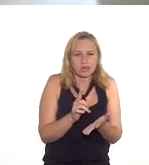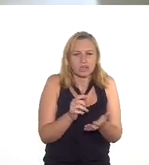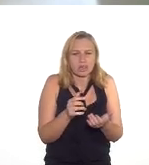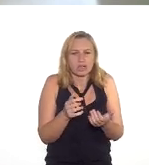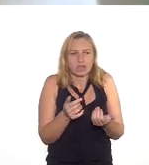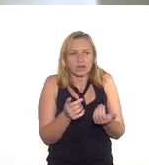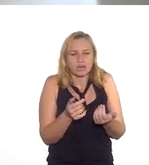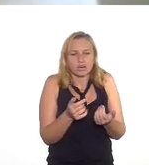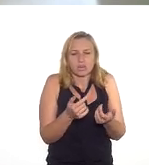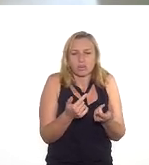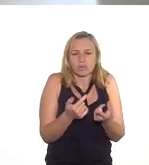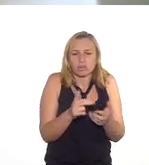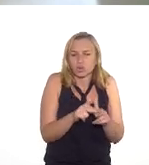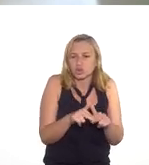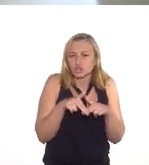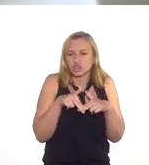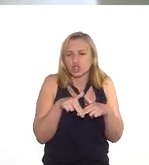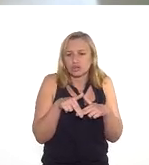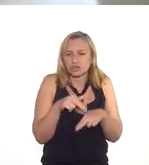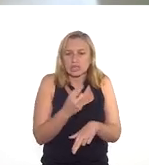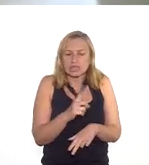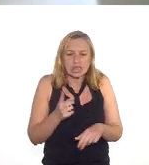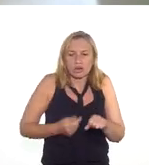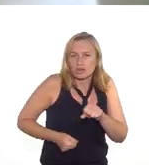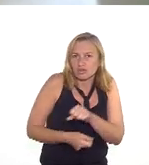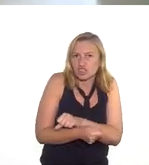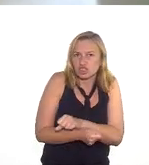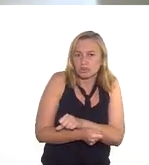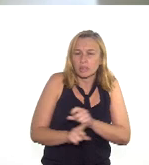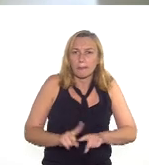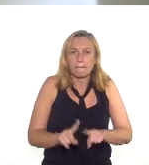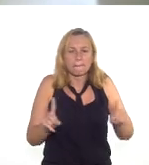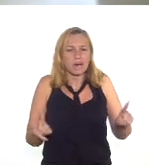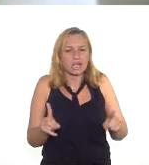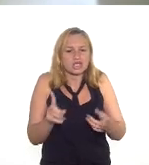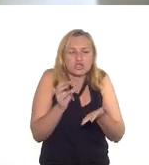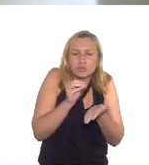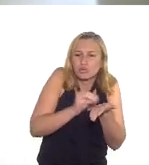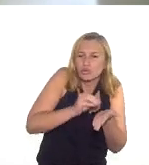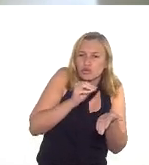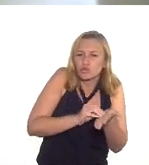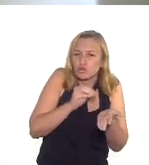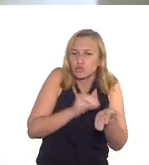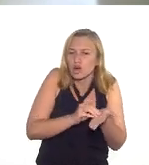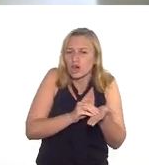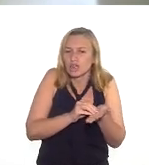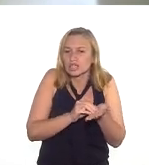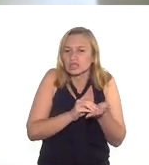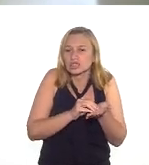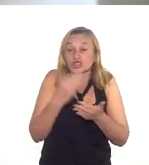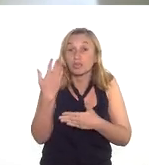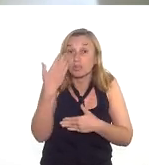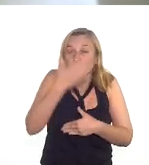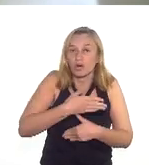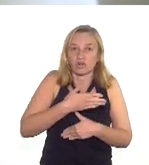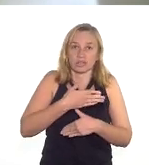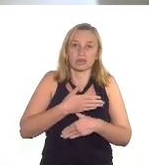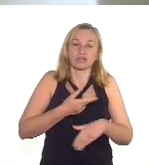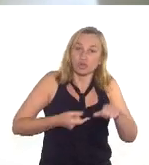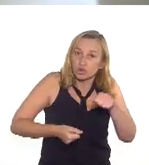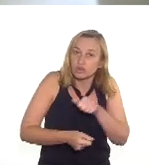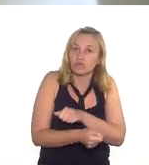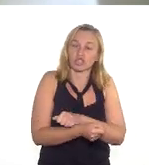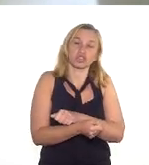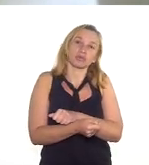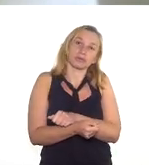por conta de não investimento, mas por falta de comprovação daquele